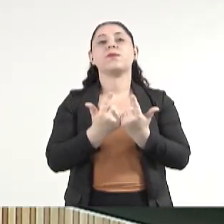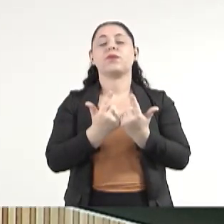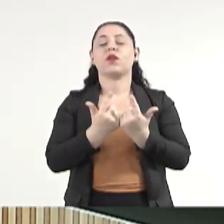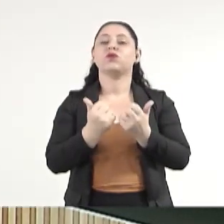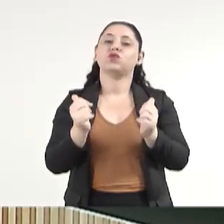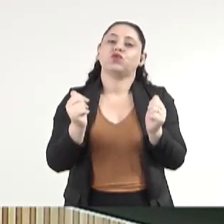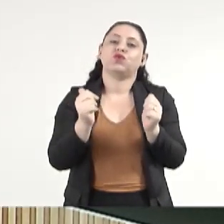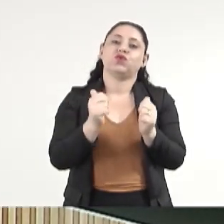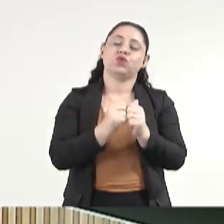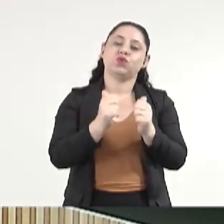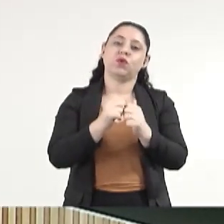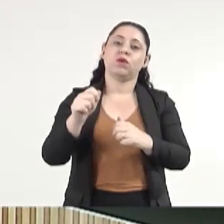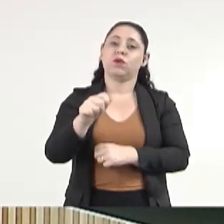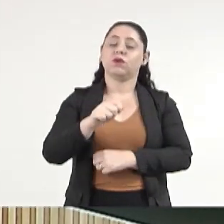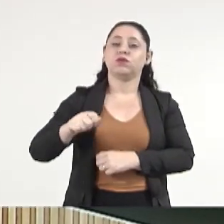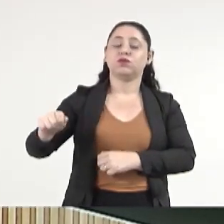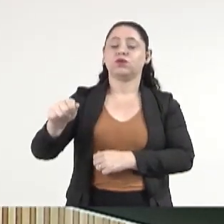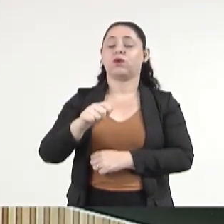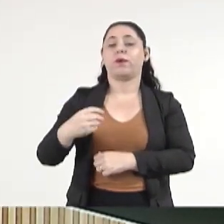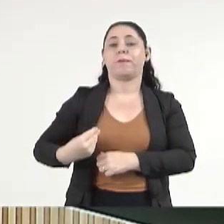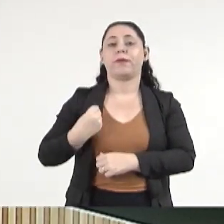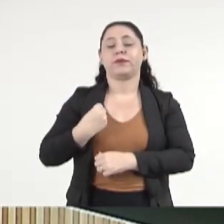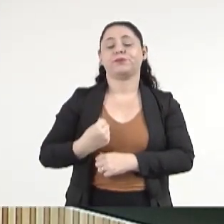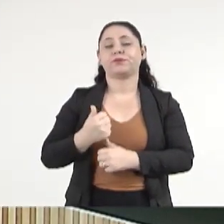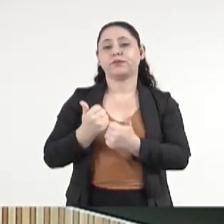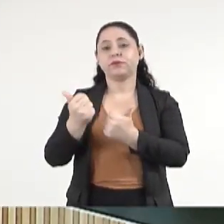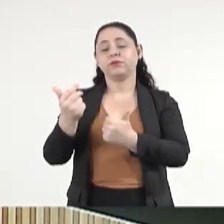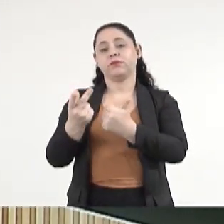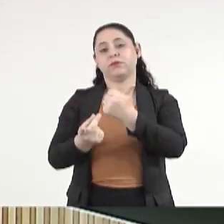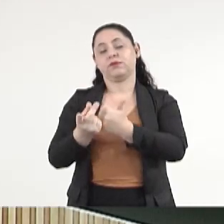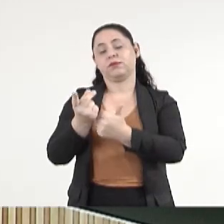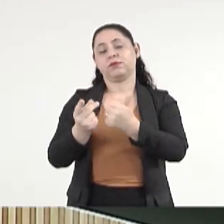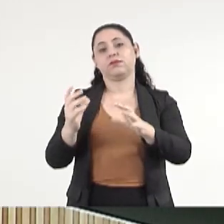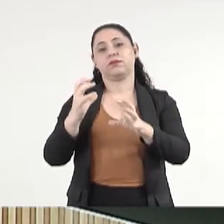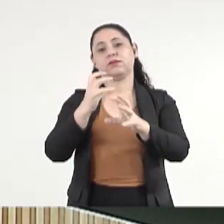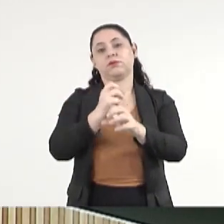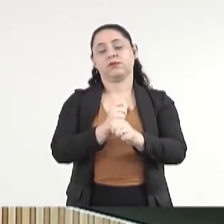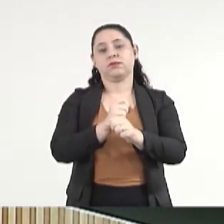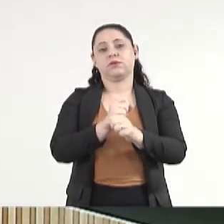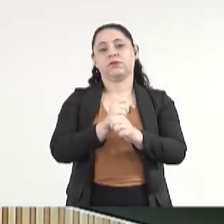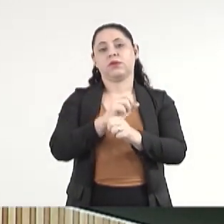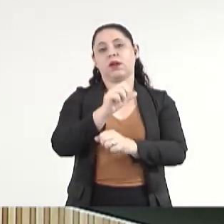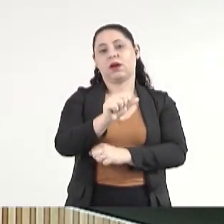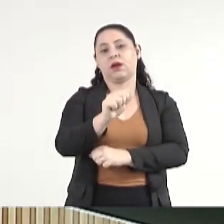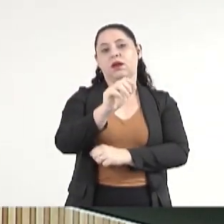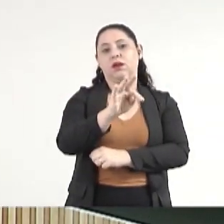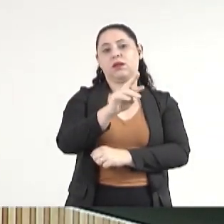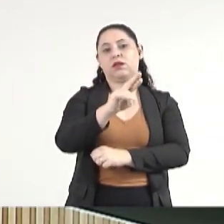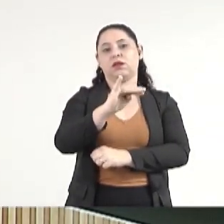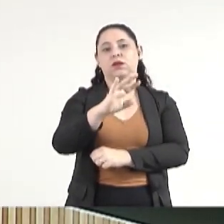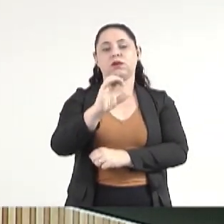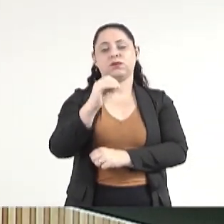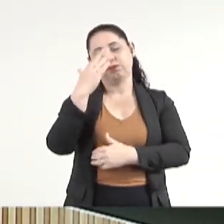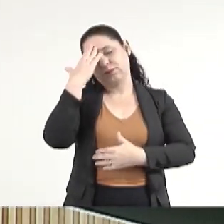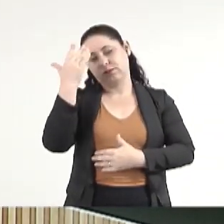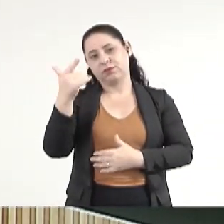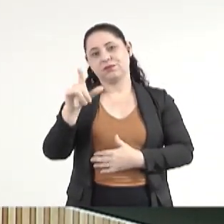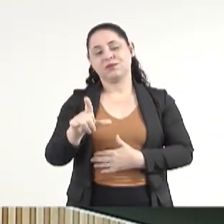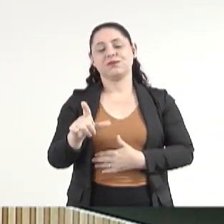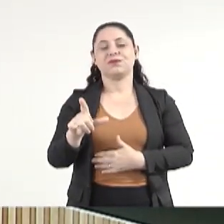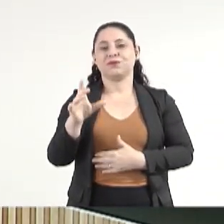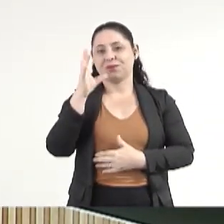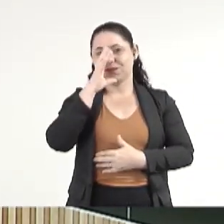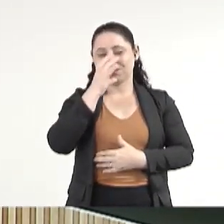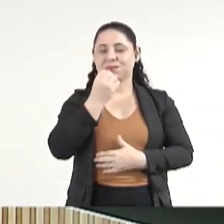Legislativa junto à Associação dos Membros dos Tribunais de Contas do Brasil, a Atricom. Mais uma vez, muito obrigado pela